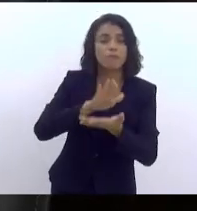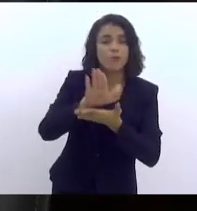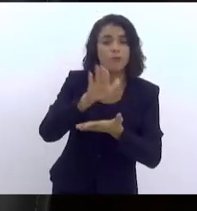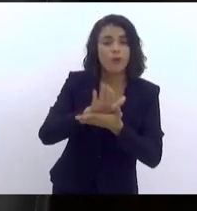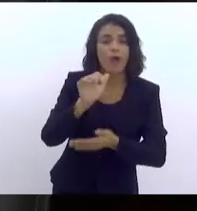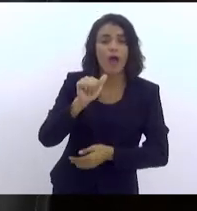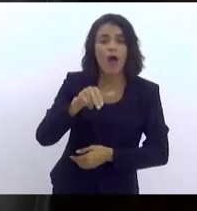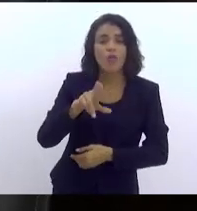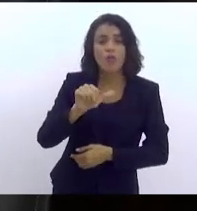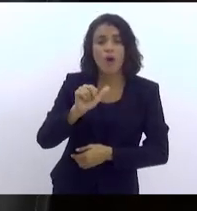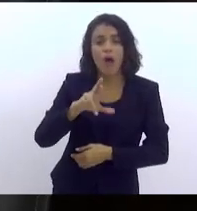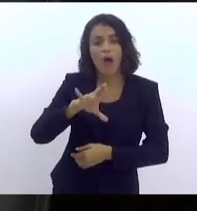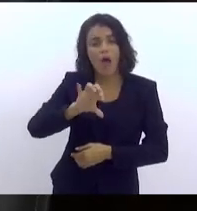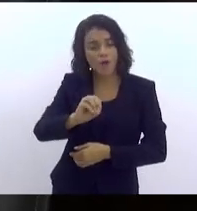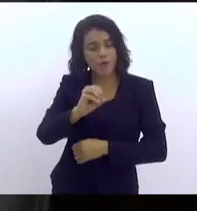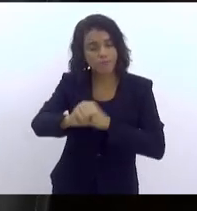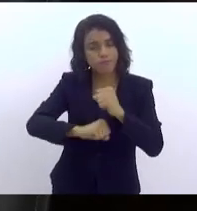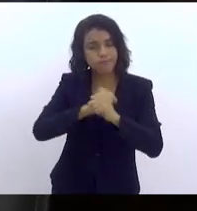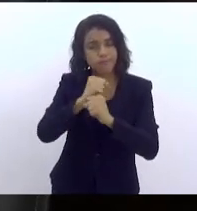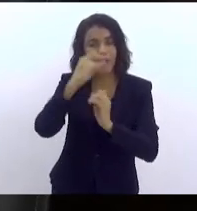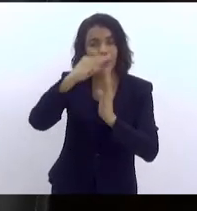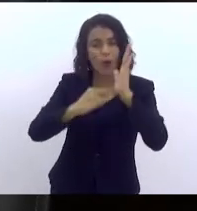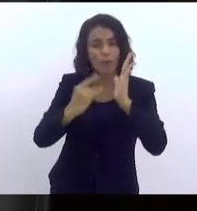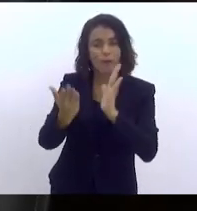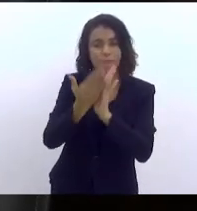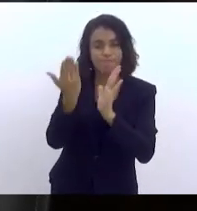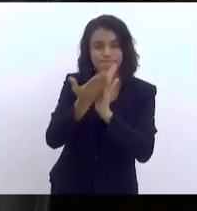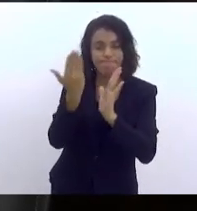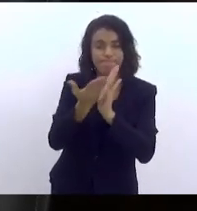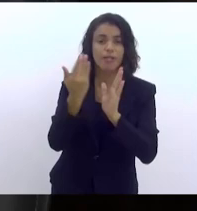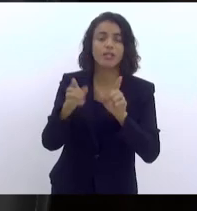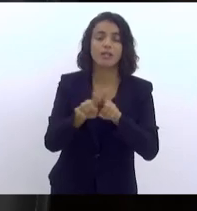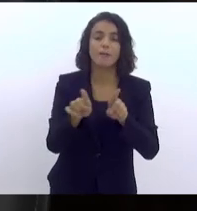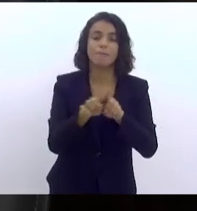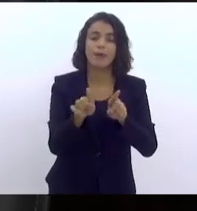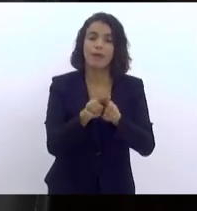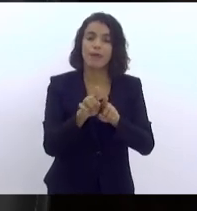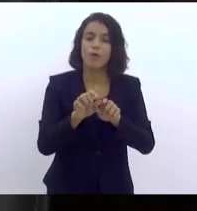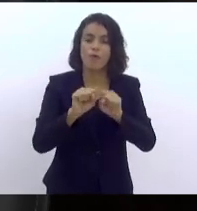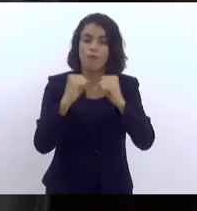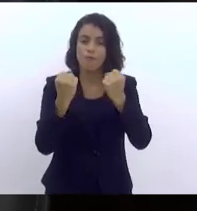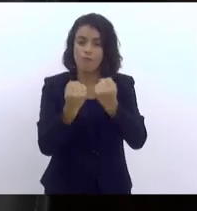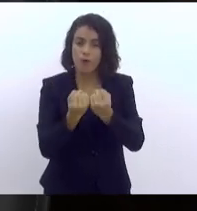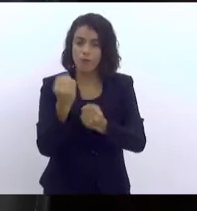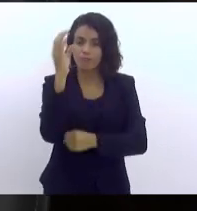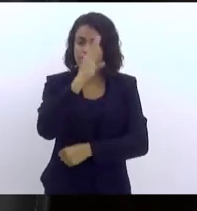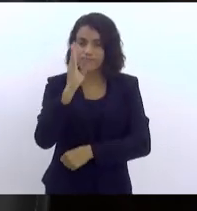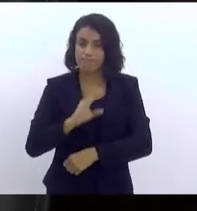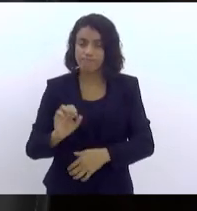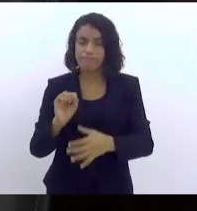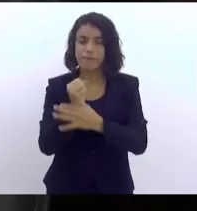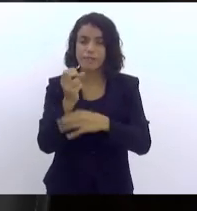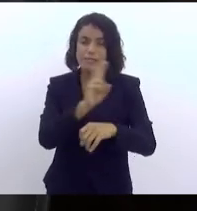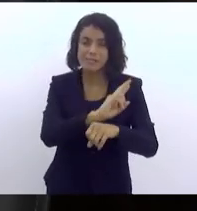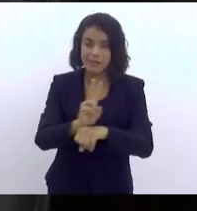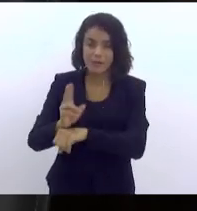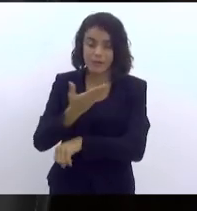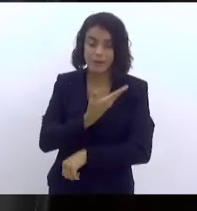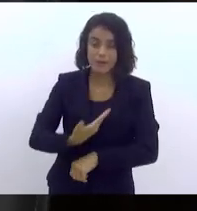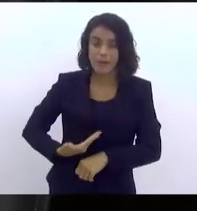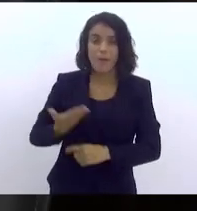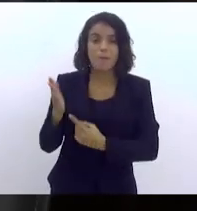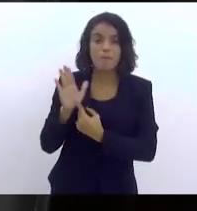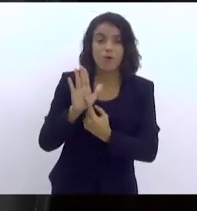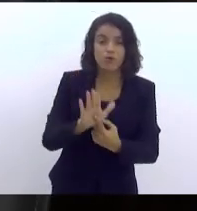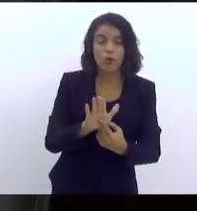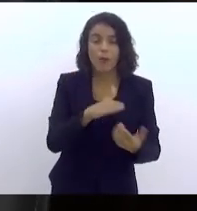brasileiro de segurança pública de 2021 e realizado pelo Fórum Brasileiro de Segurança Pública apontou